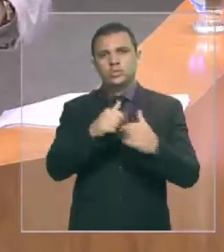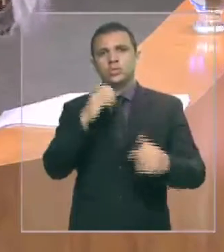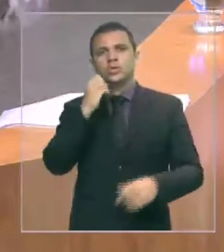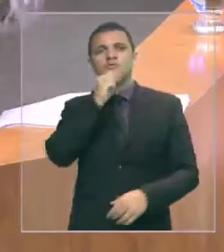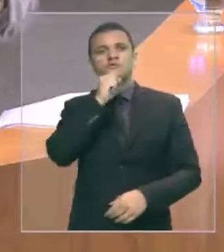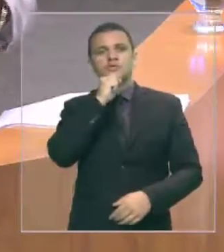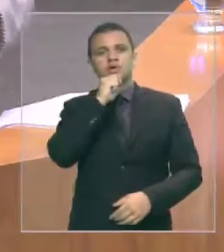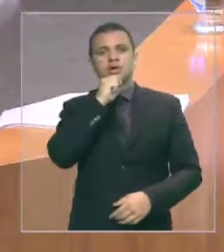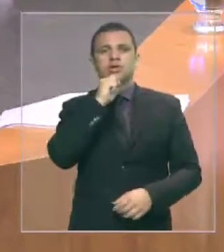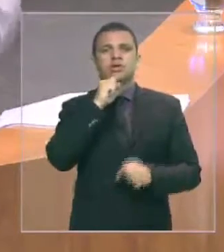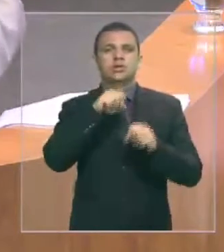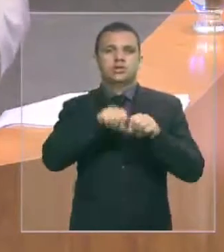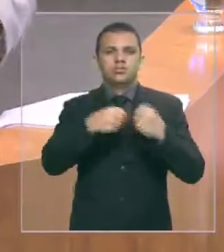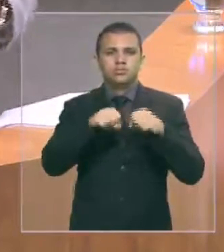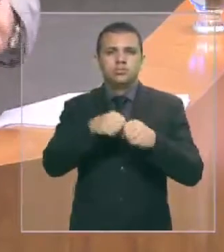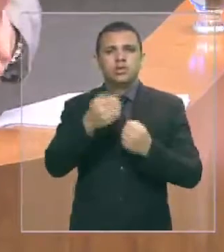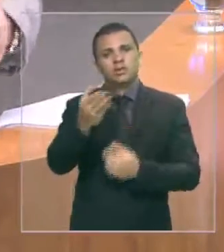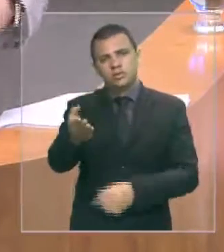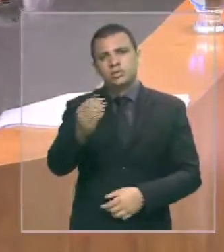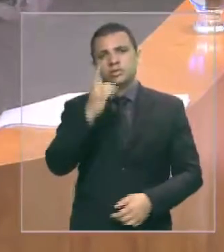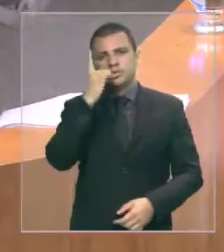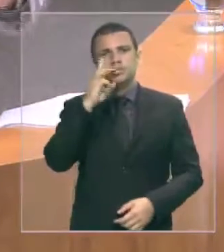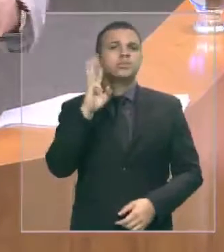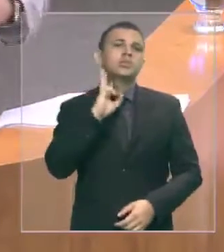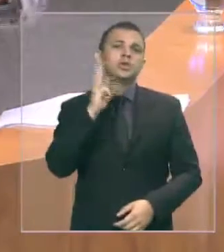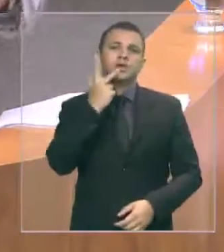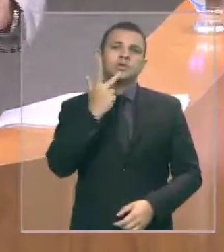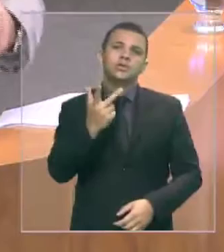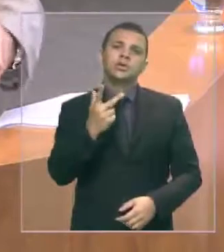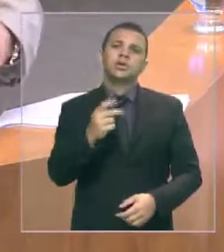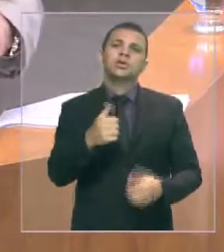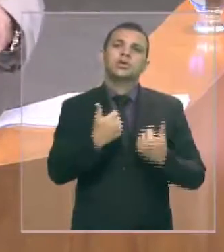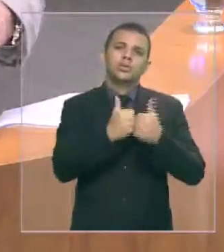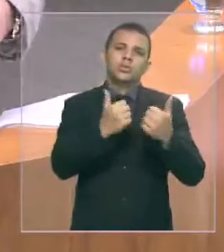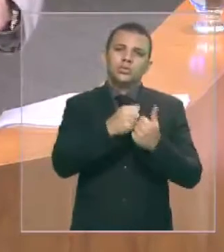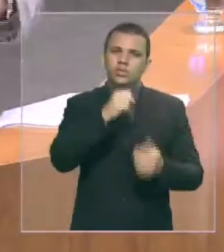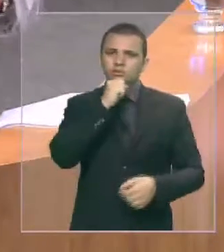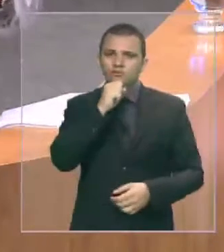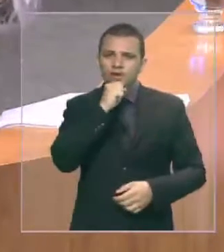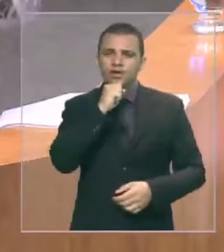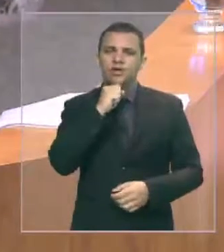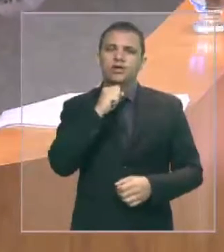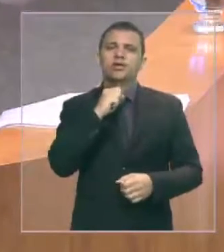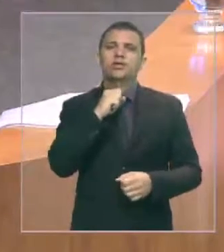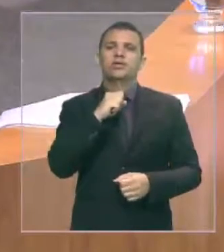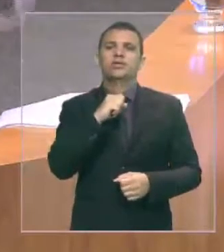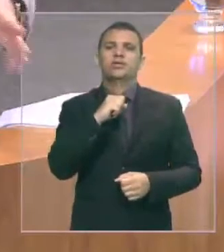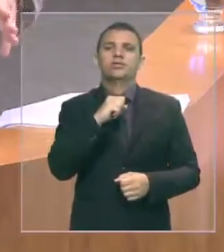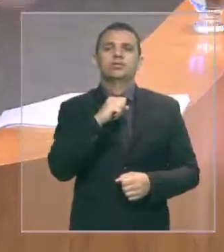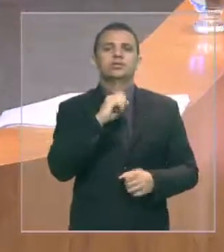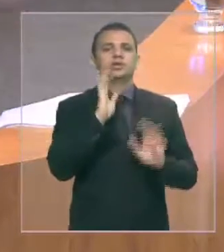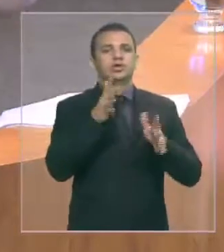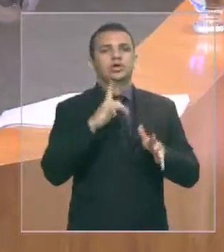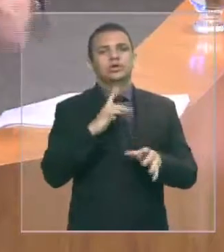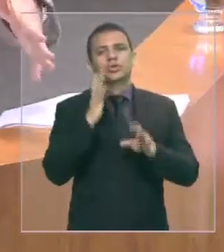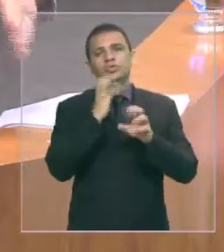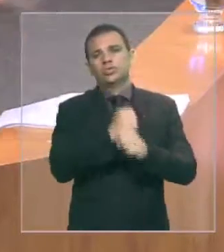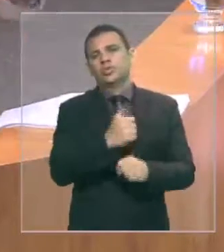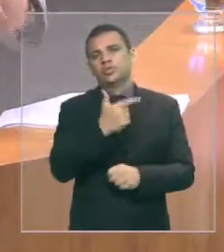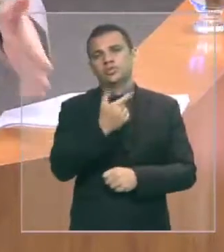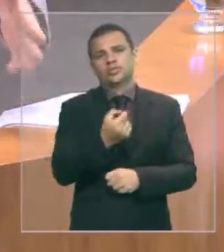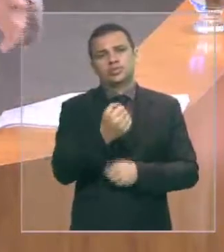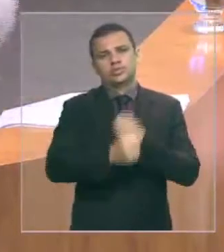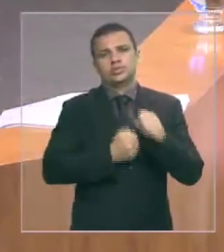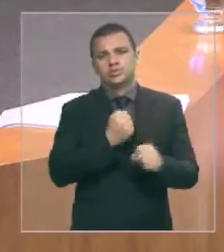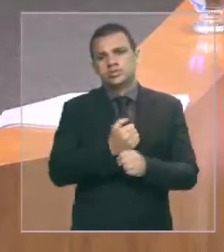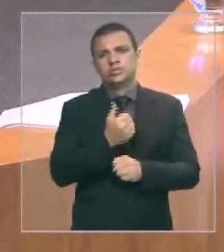aqueles que o deputado Wellington deve se referir. Esses ônibus velhos, que já têm 20 anos, 14 anos,